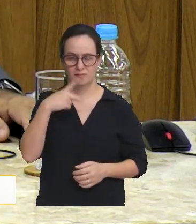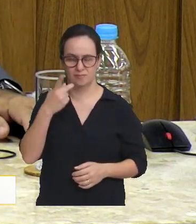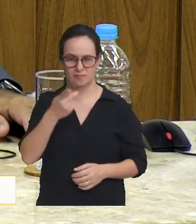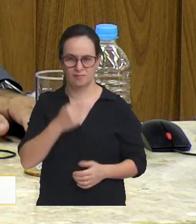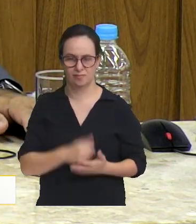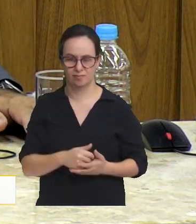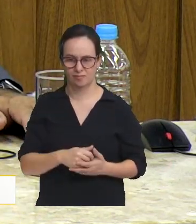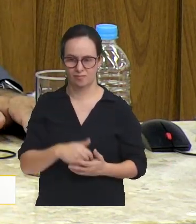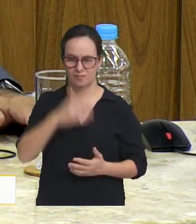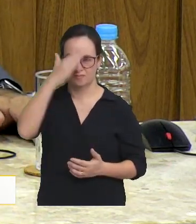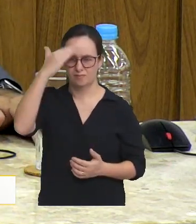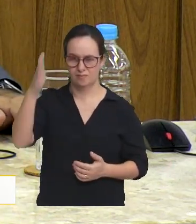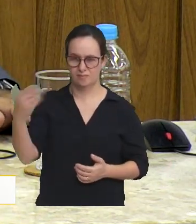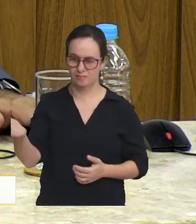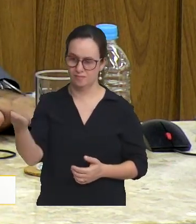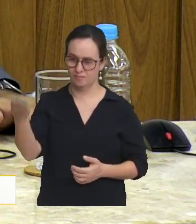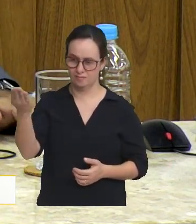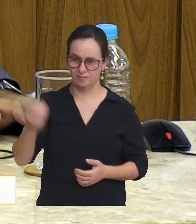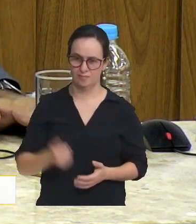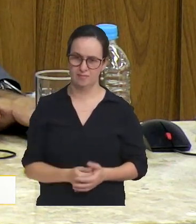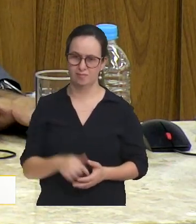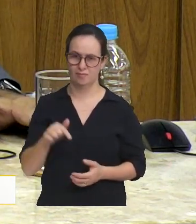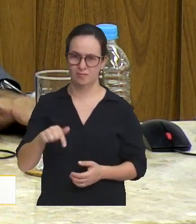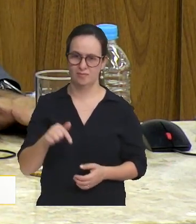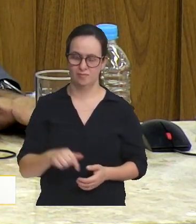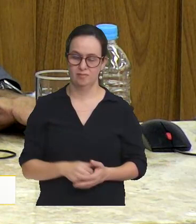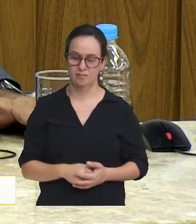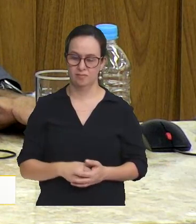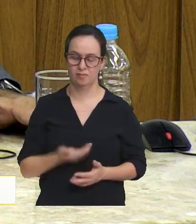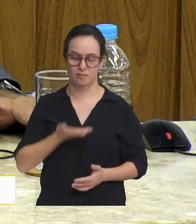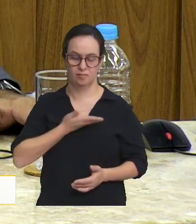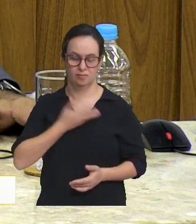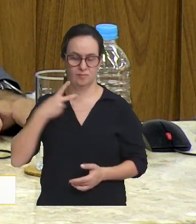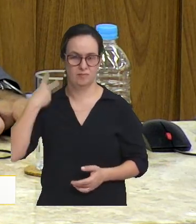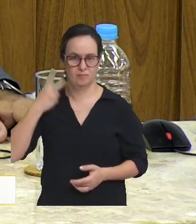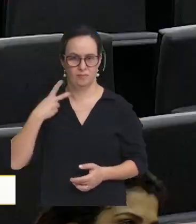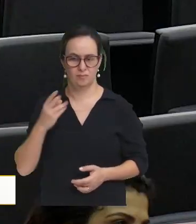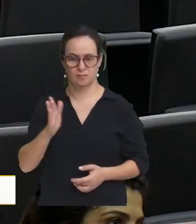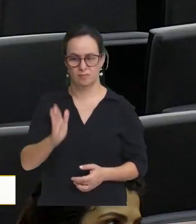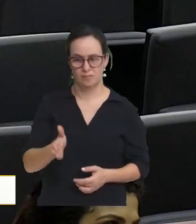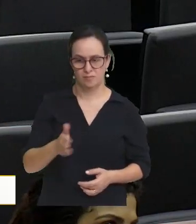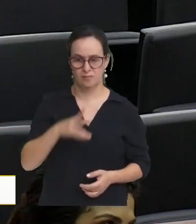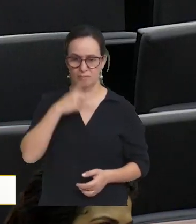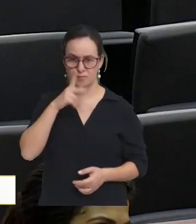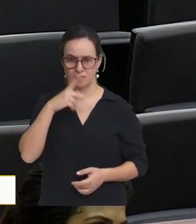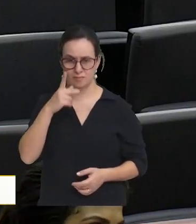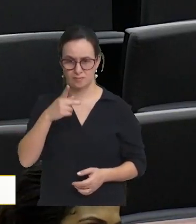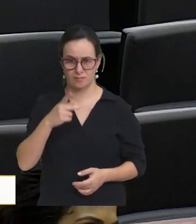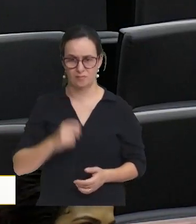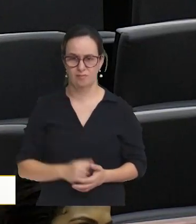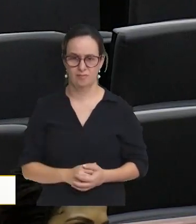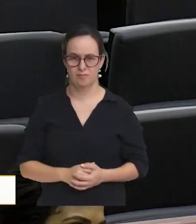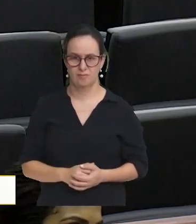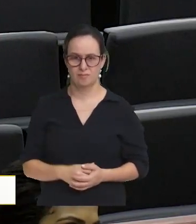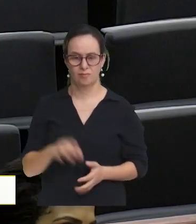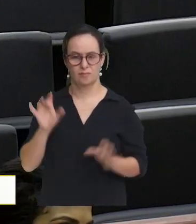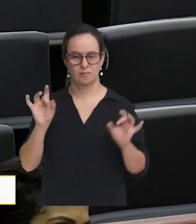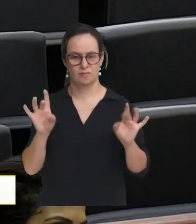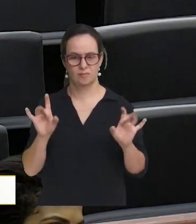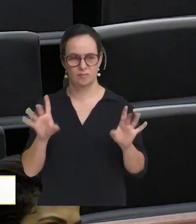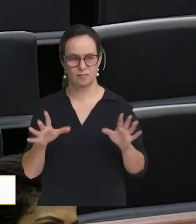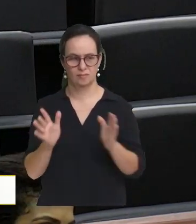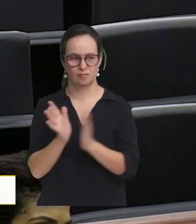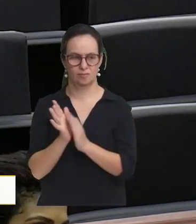aqui. Tá? Os meus amigos já completaram tudo, já falaram da biografia dele, então eu só queria